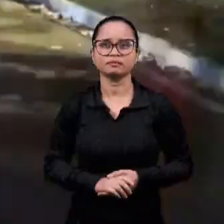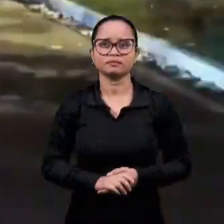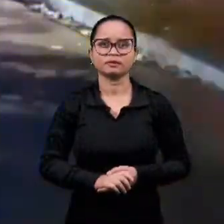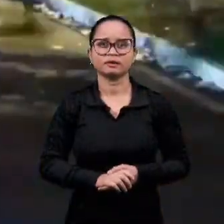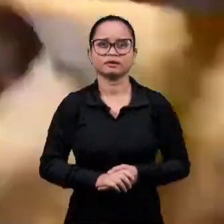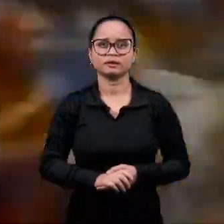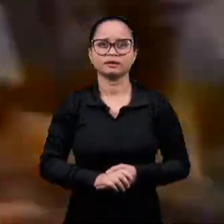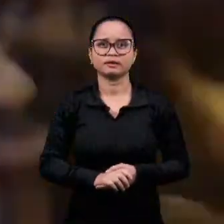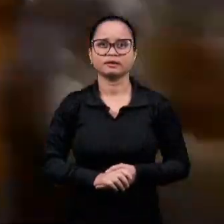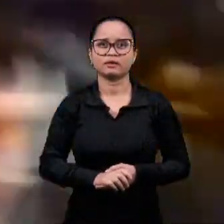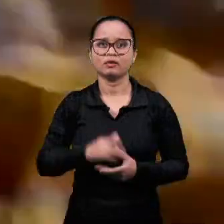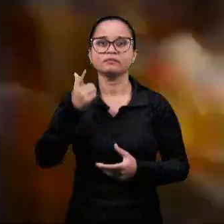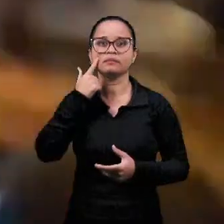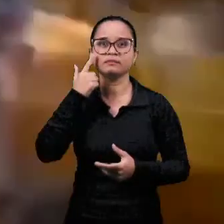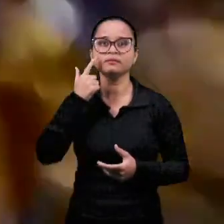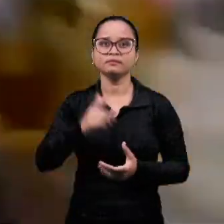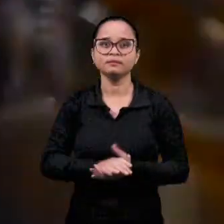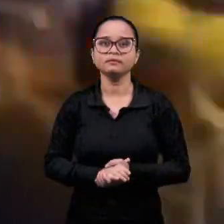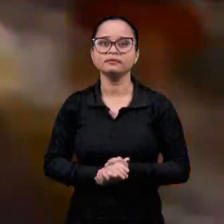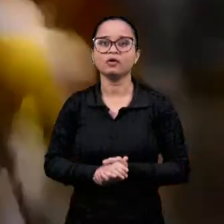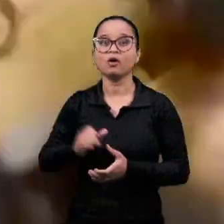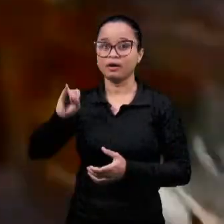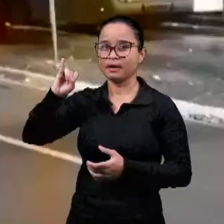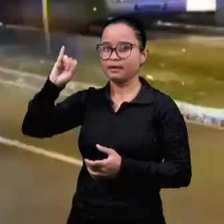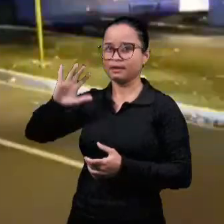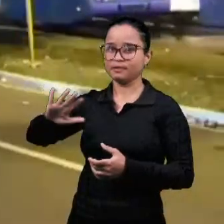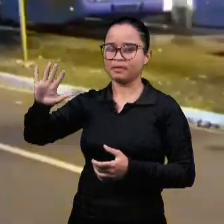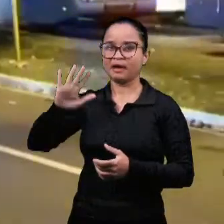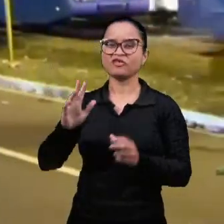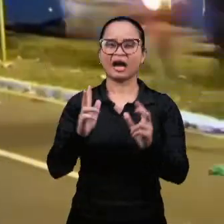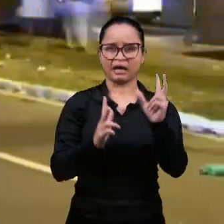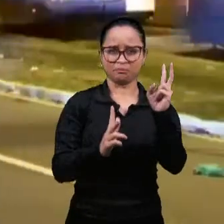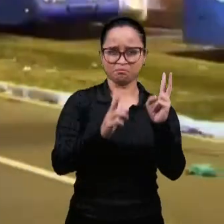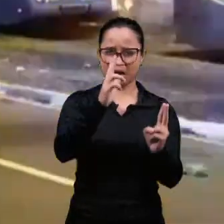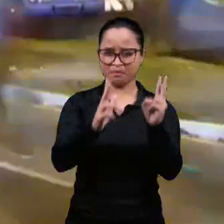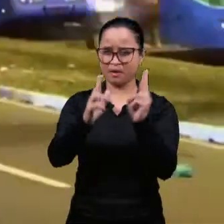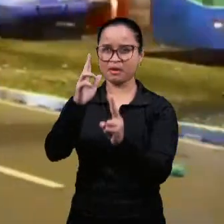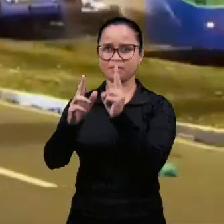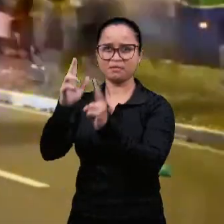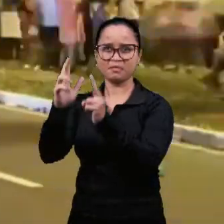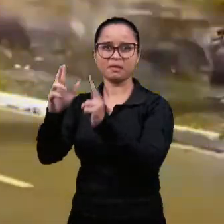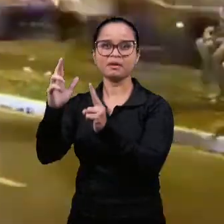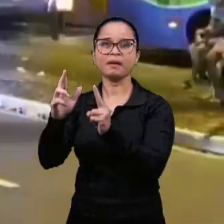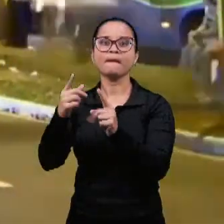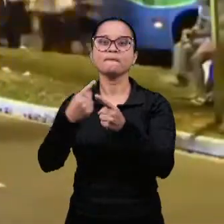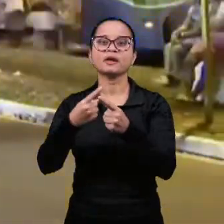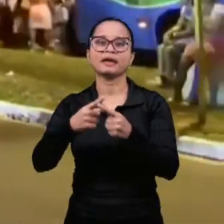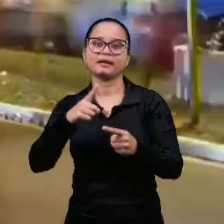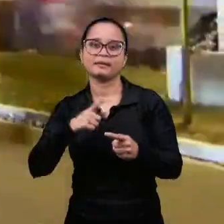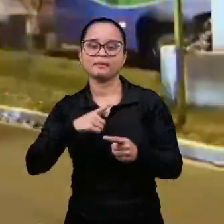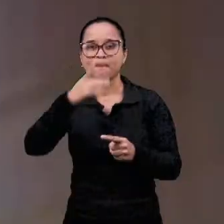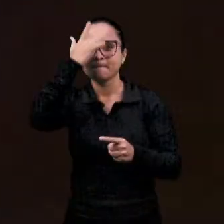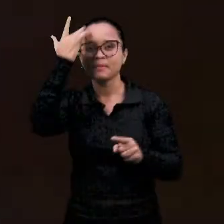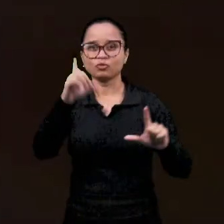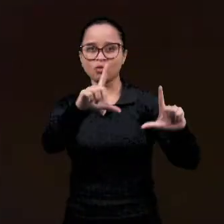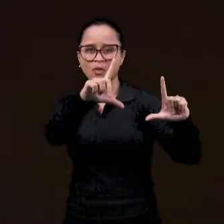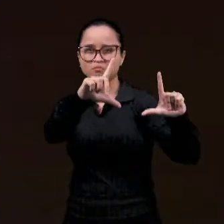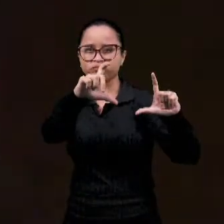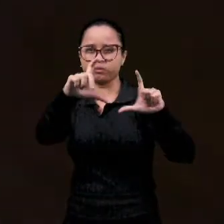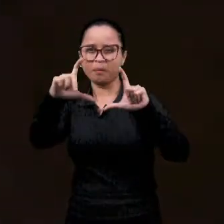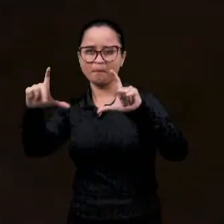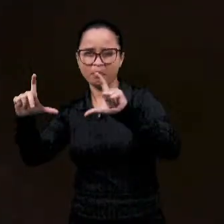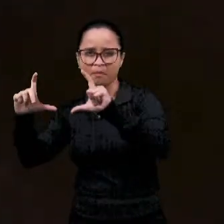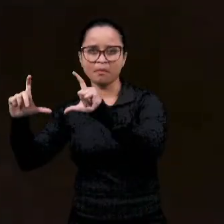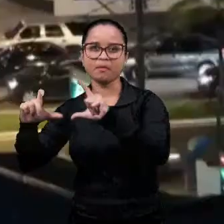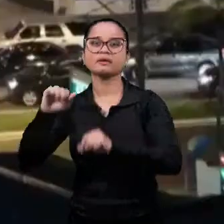Esse tipo de composição de imagem que foi feita, essa imagem foi feita por um fotógrafo profissional aqui da